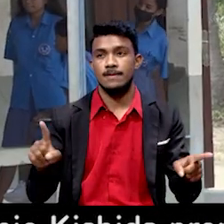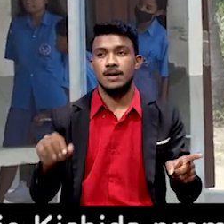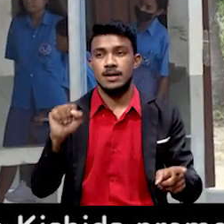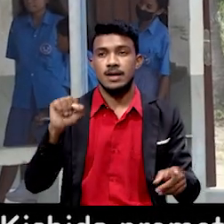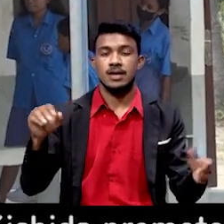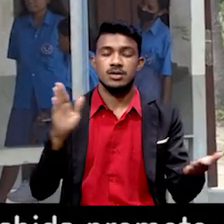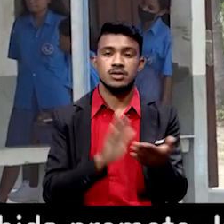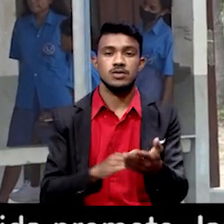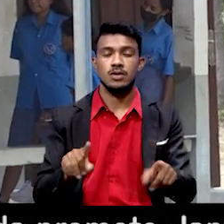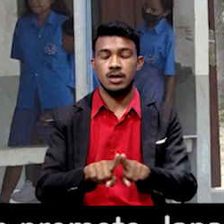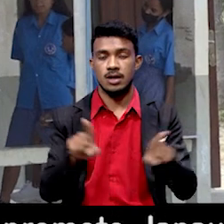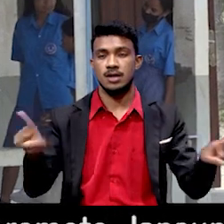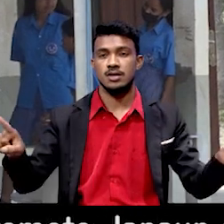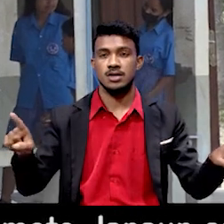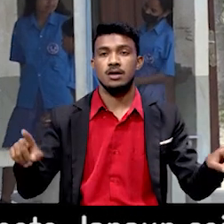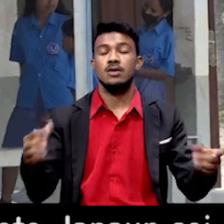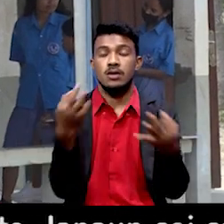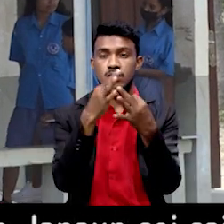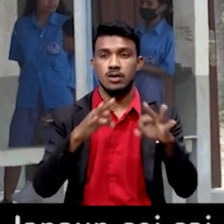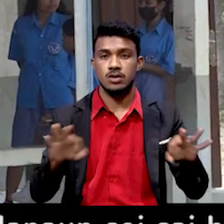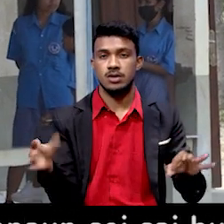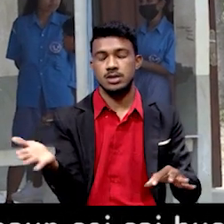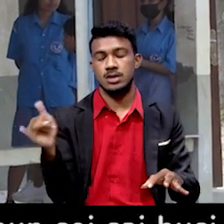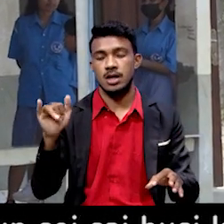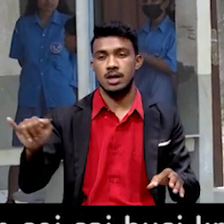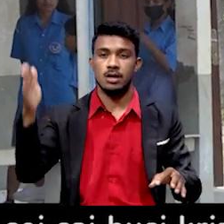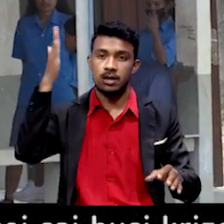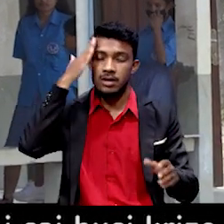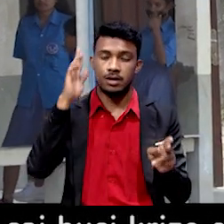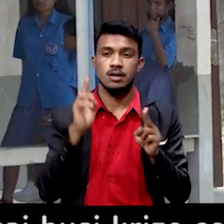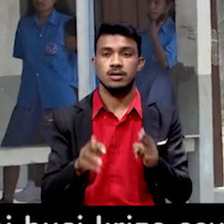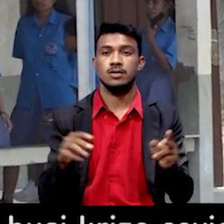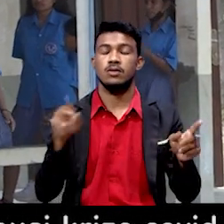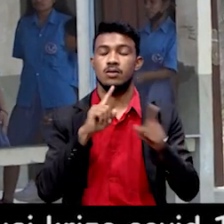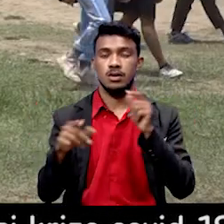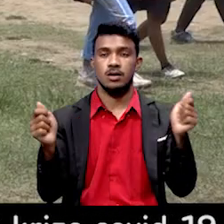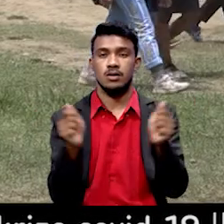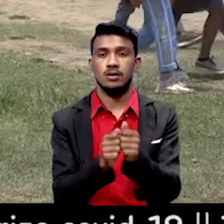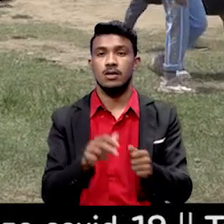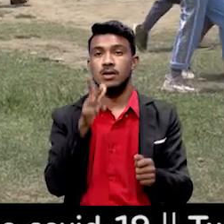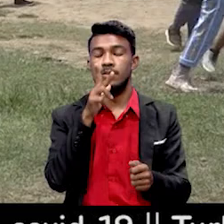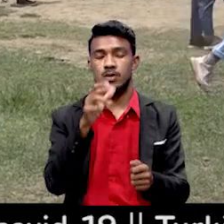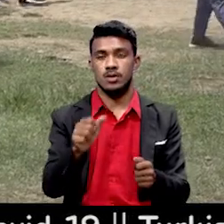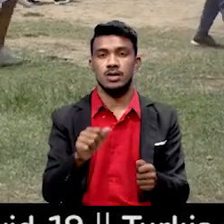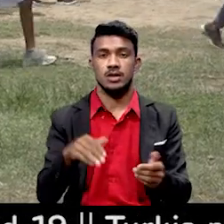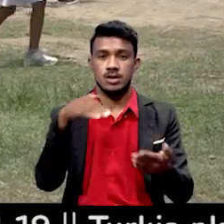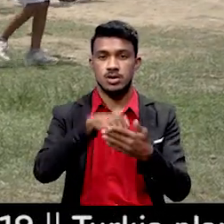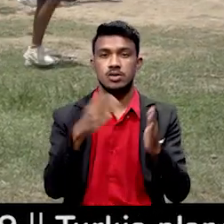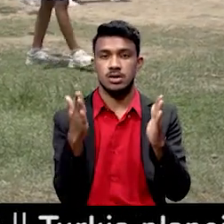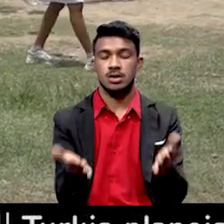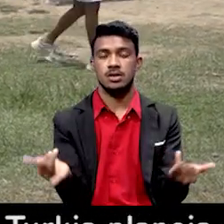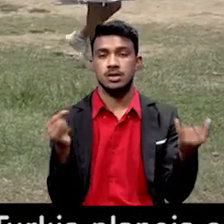lahanesan, mas bem to final curso sira consegue expressa rolia em português. Tamba maioria estudante sira o